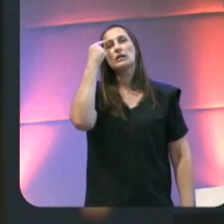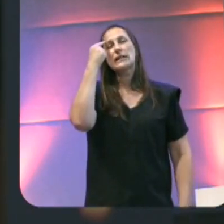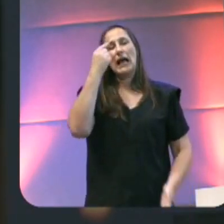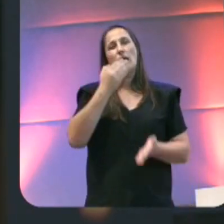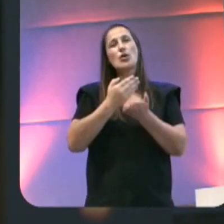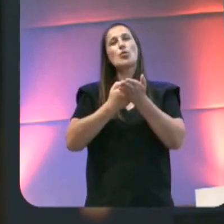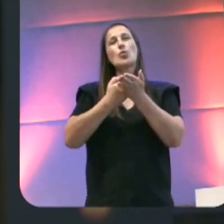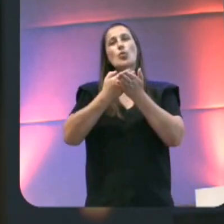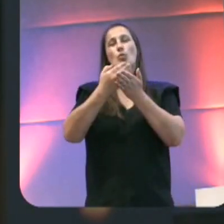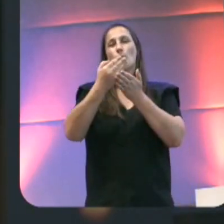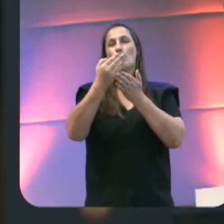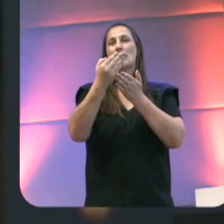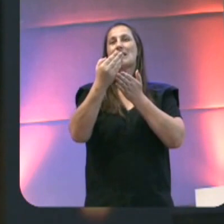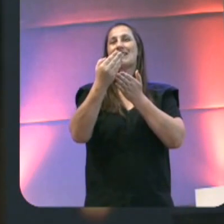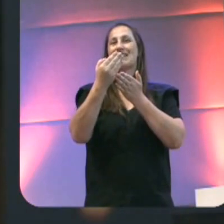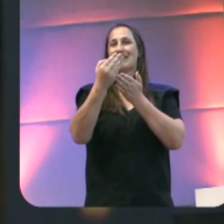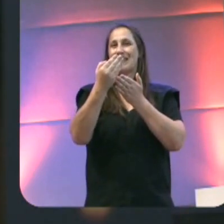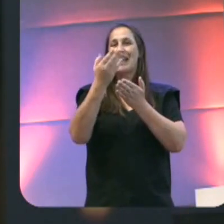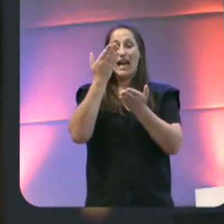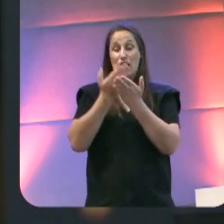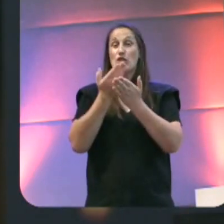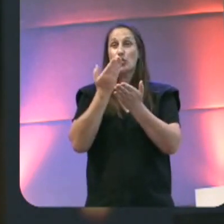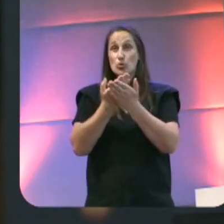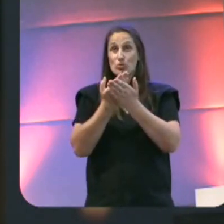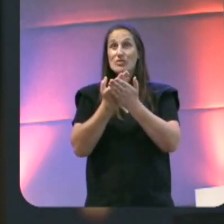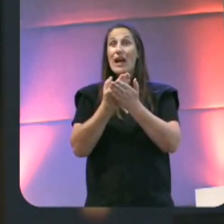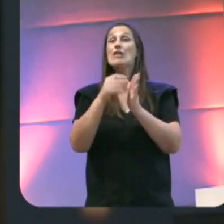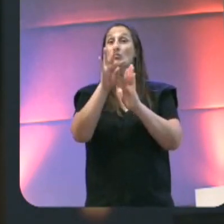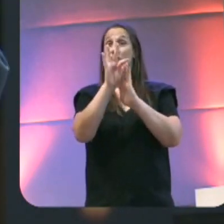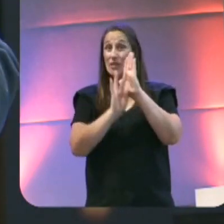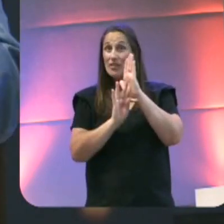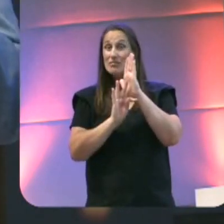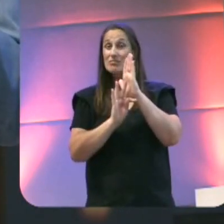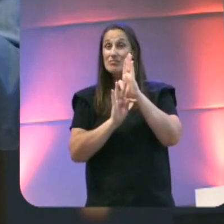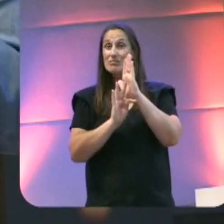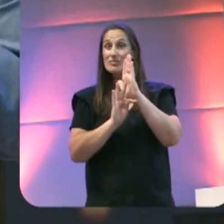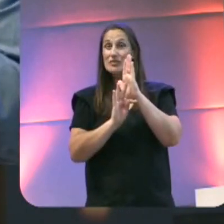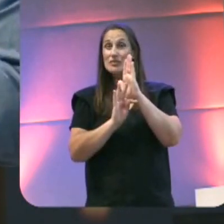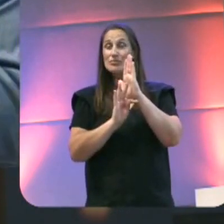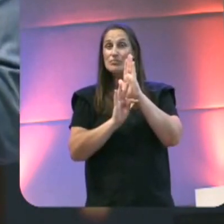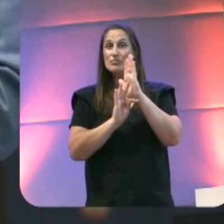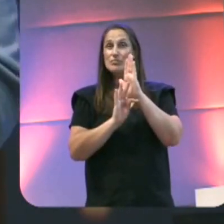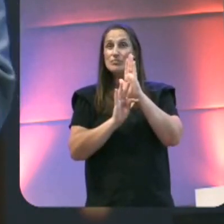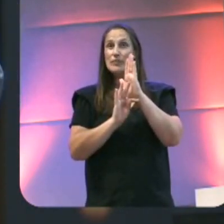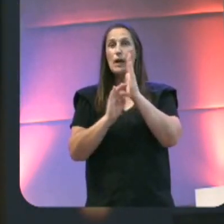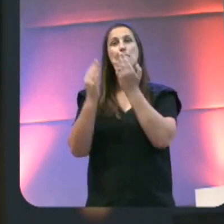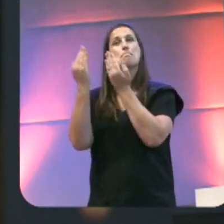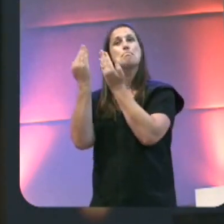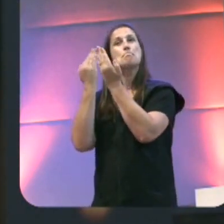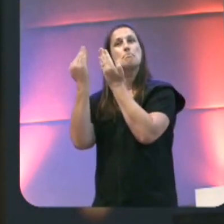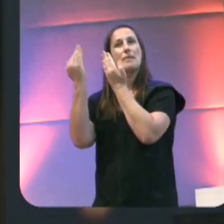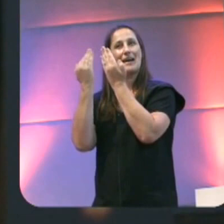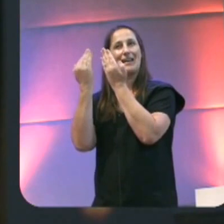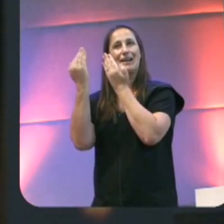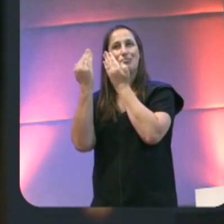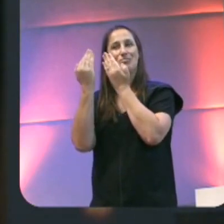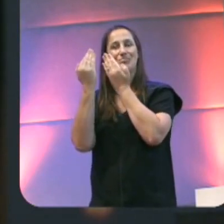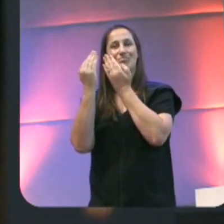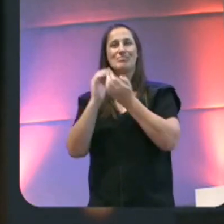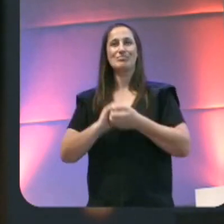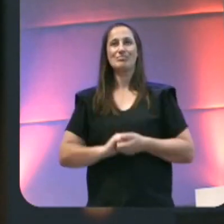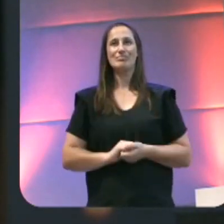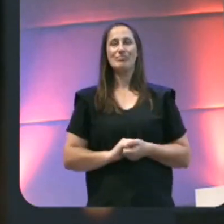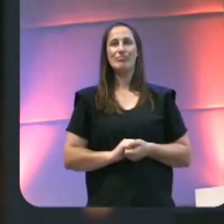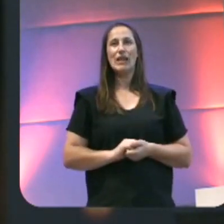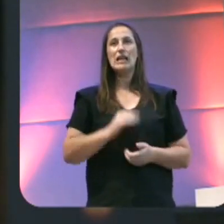essa parábola. Esta parábola faz parte daquelas mensagens escatológicas do